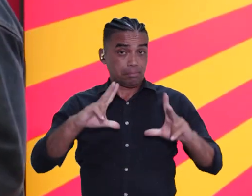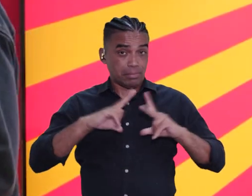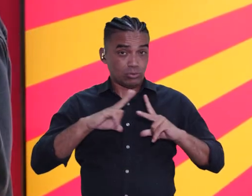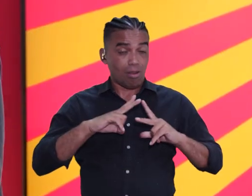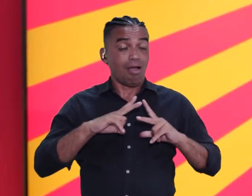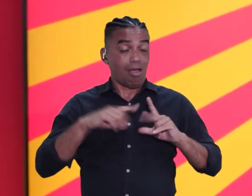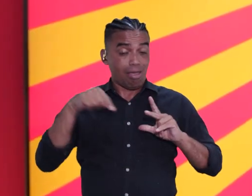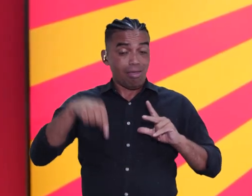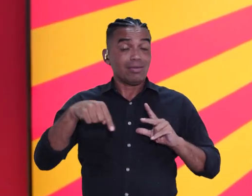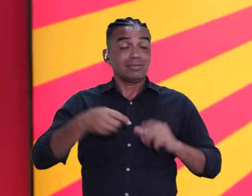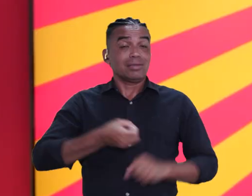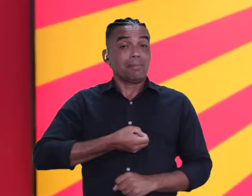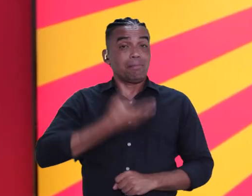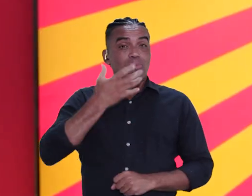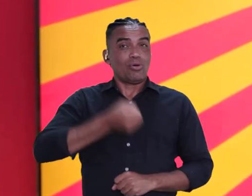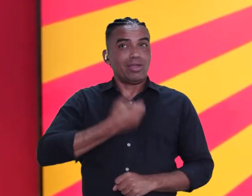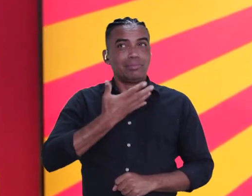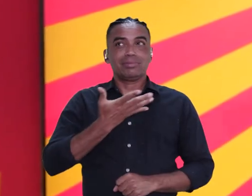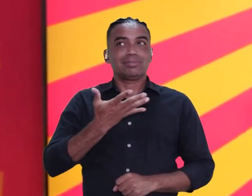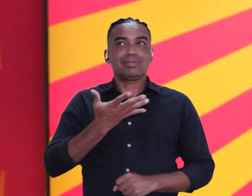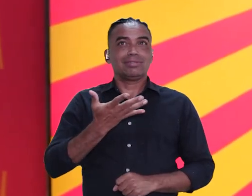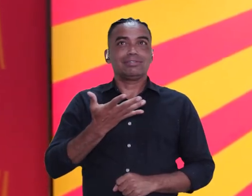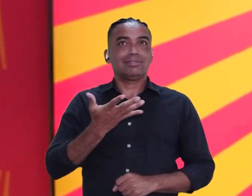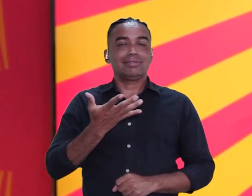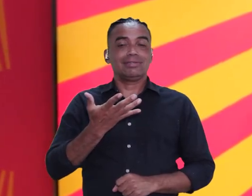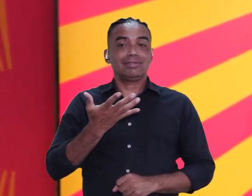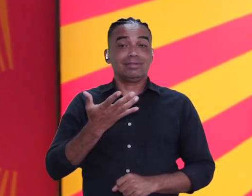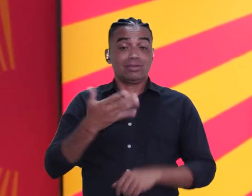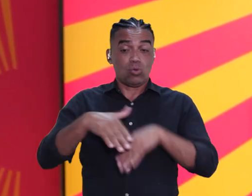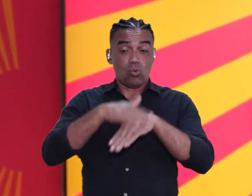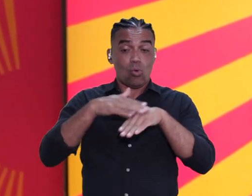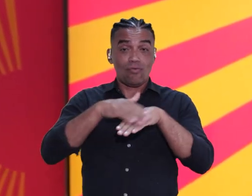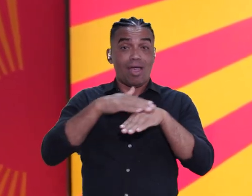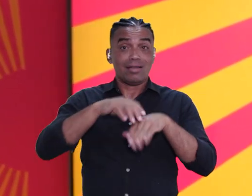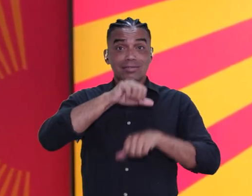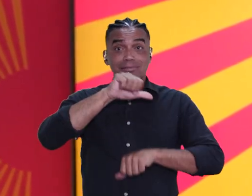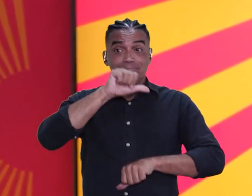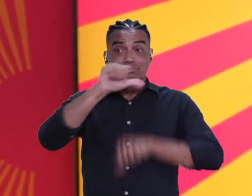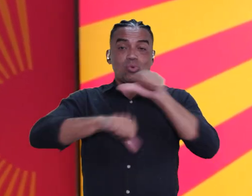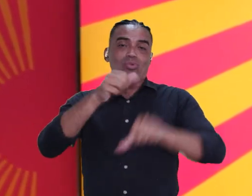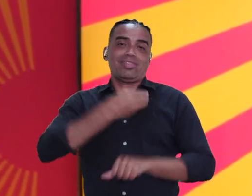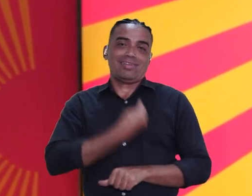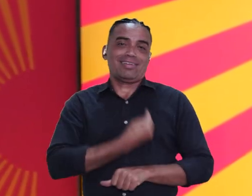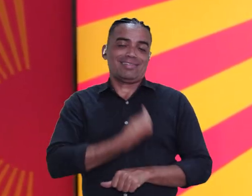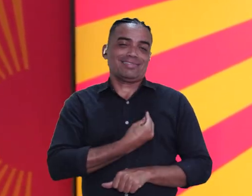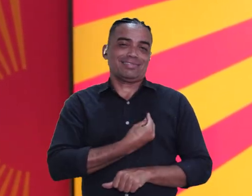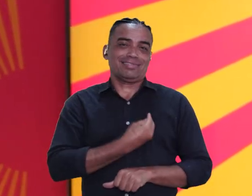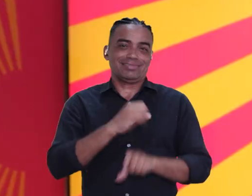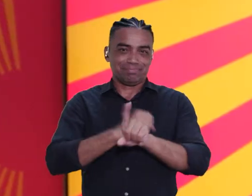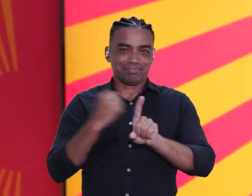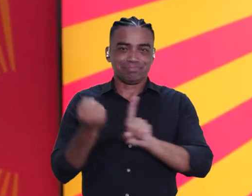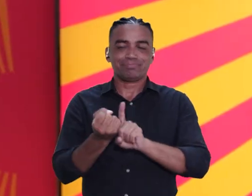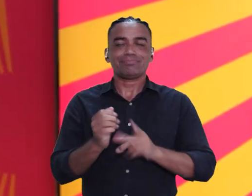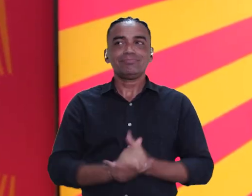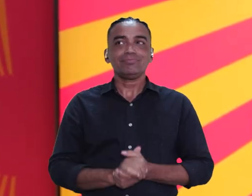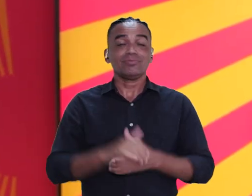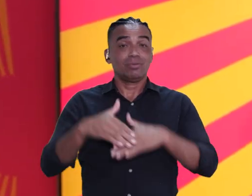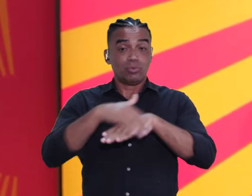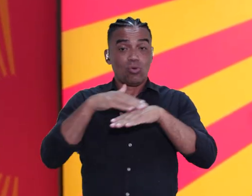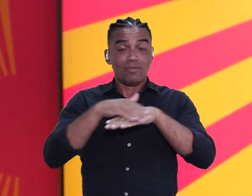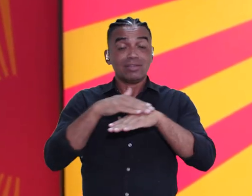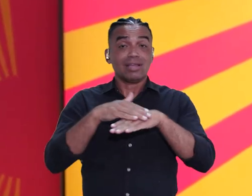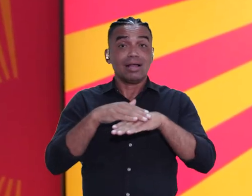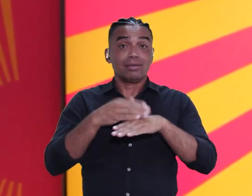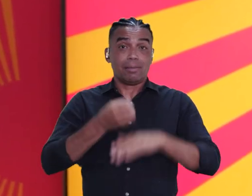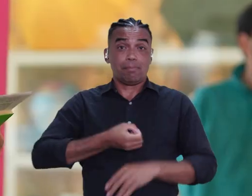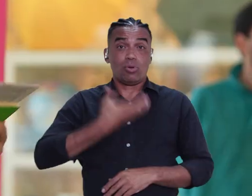particular, é poemas que iluminam, conversas que transformam. E nós vamos começar com um